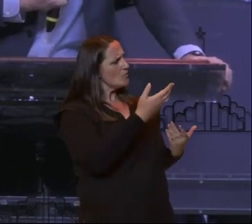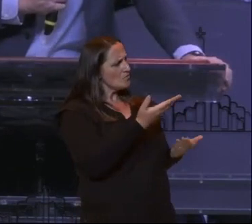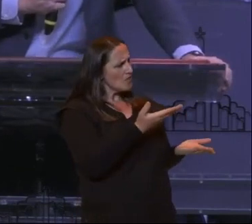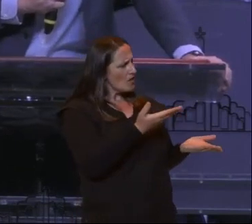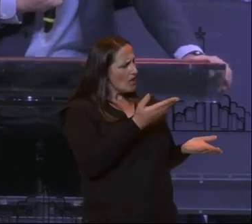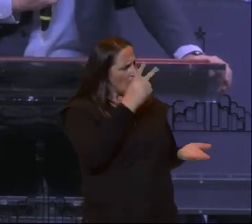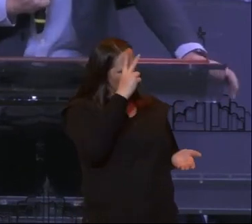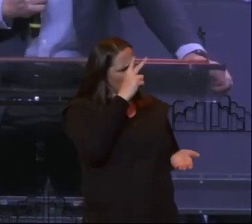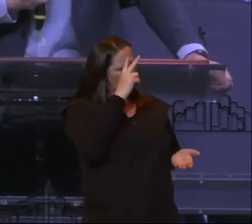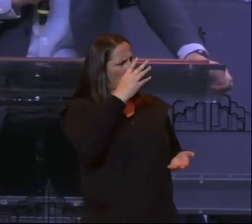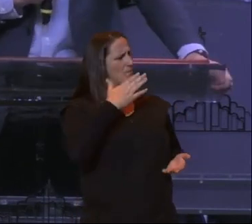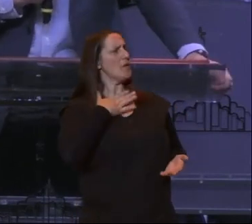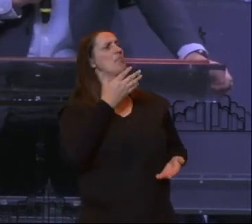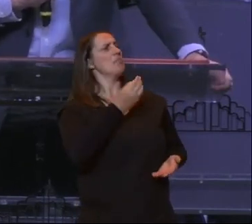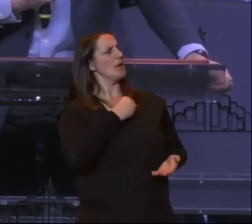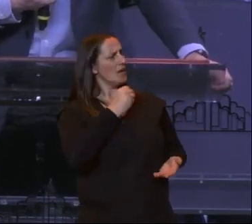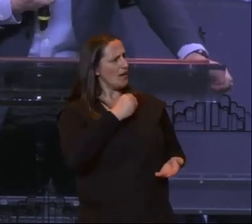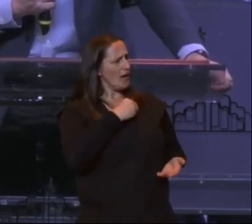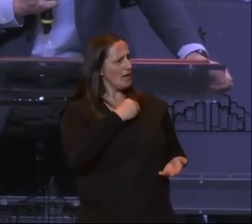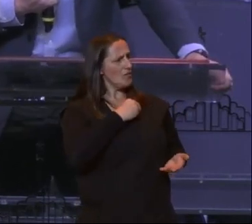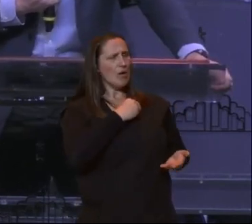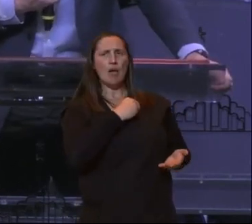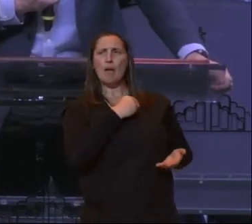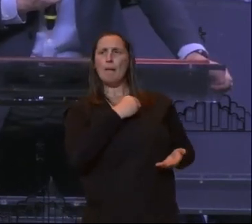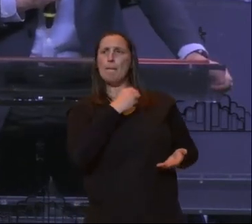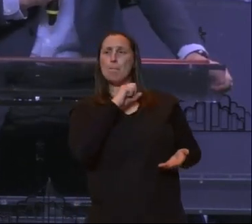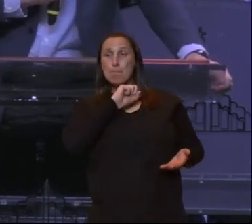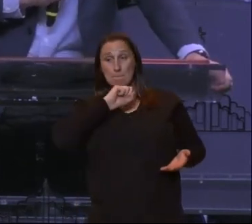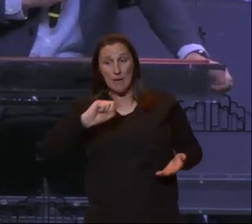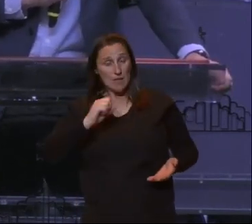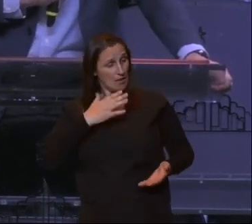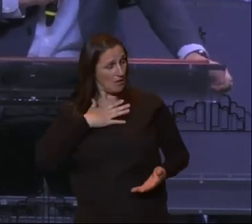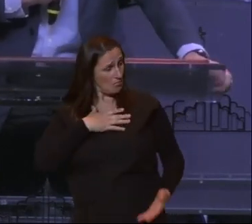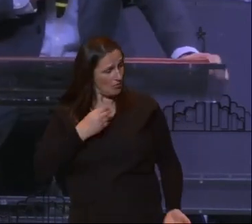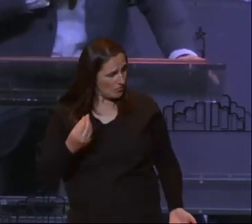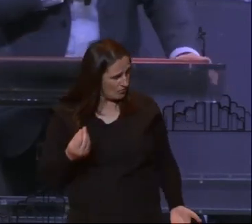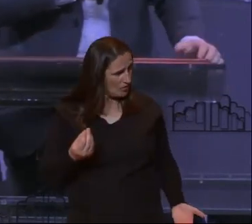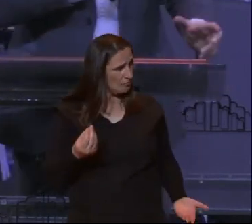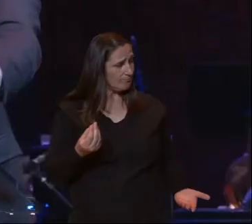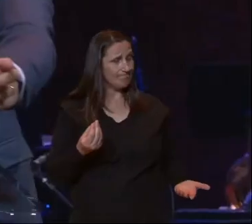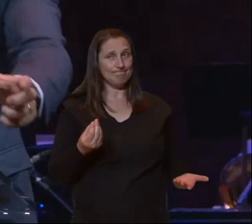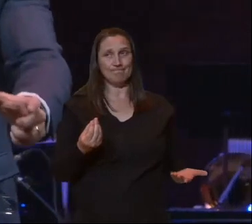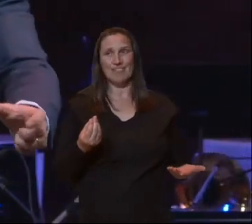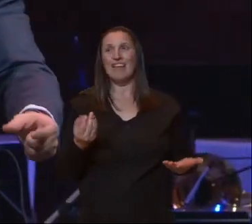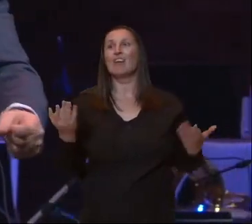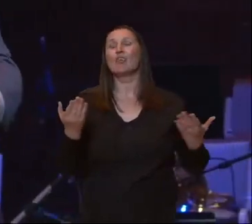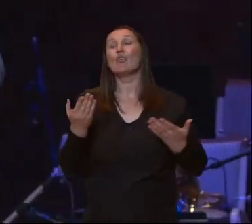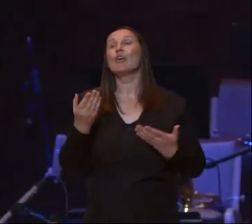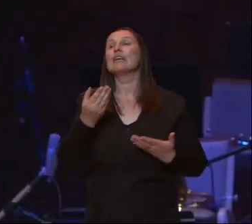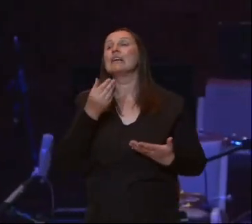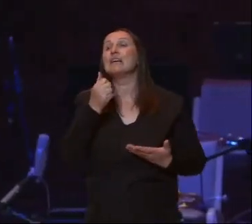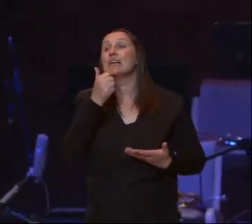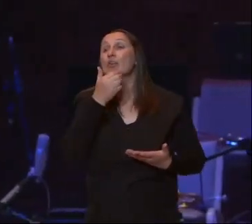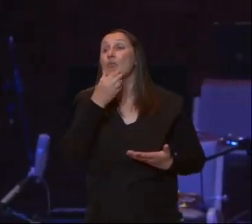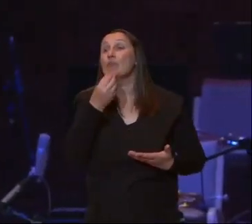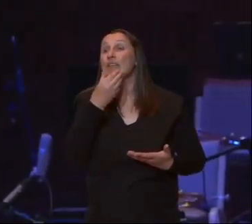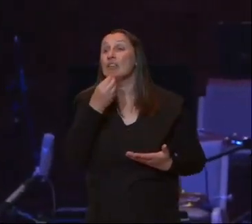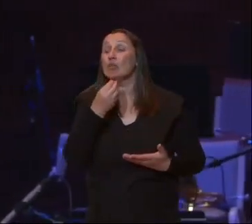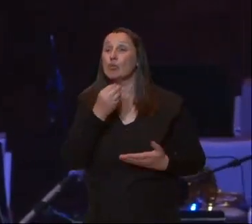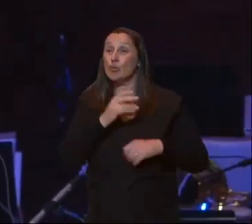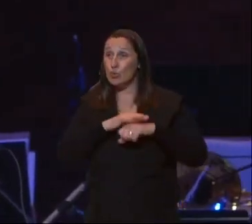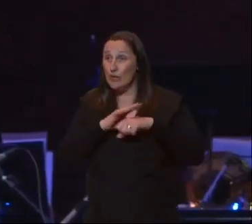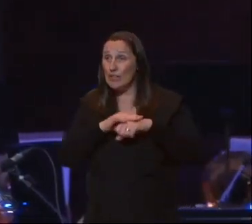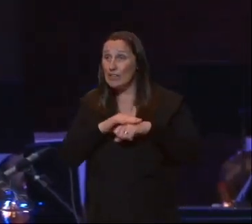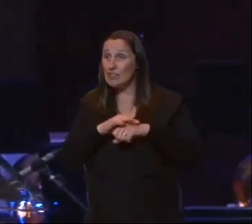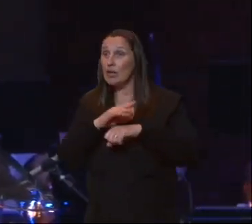lembrar-me do meu pecado e matar o meu filho. Agora o filho está doente, o filho morre.